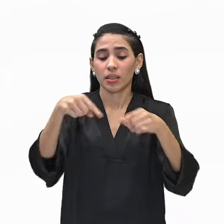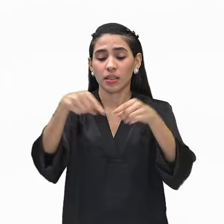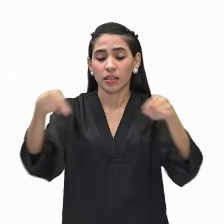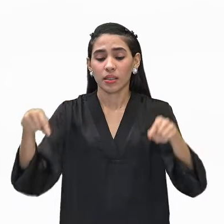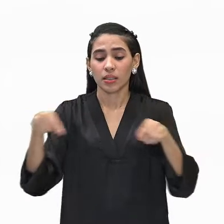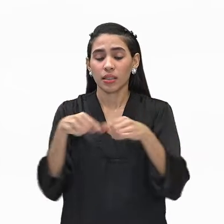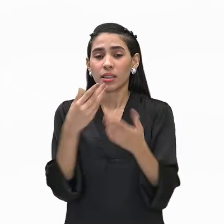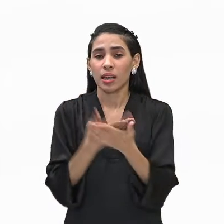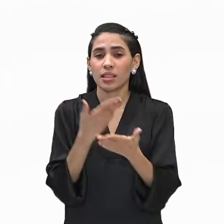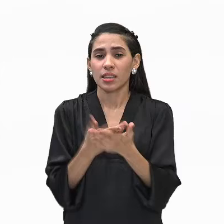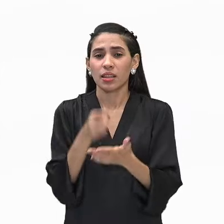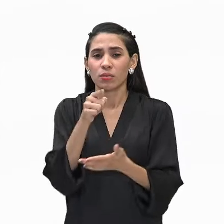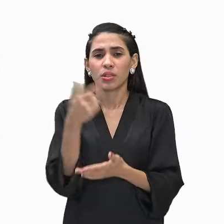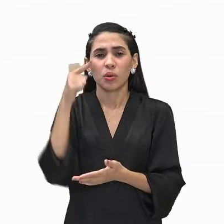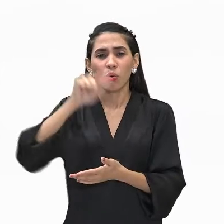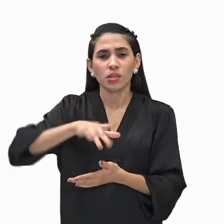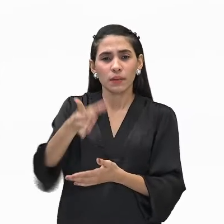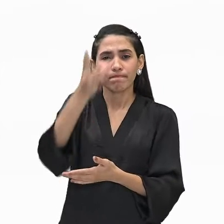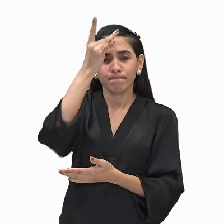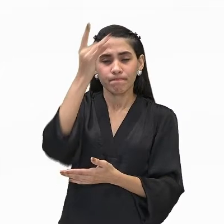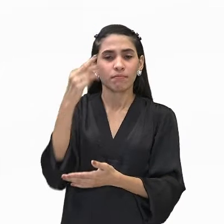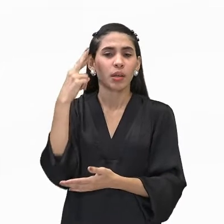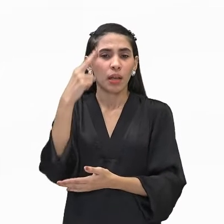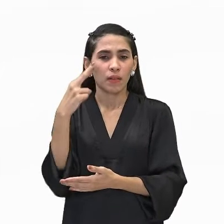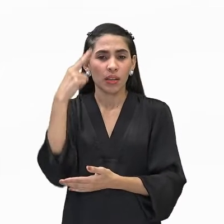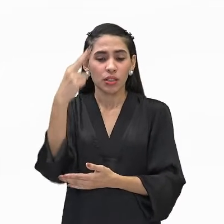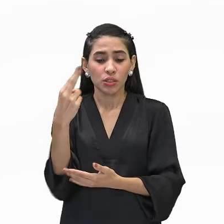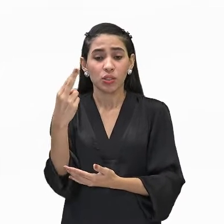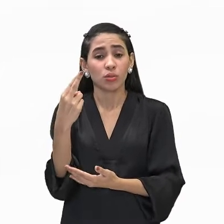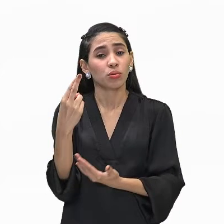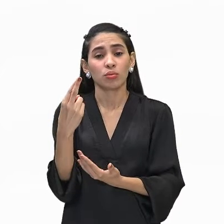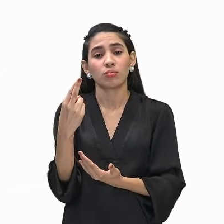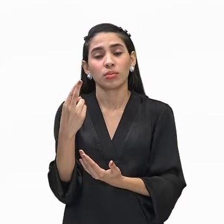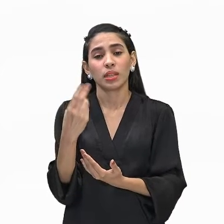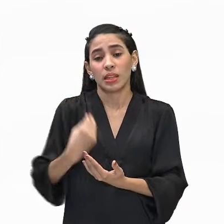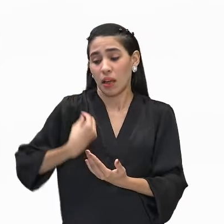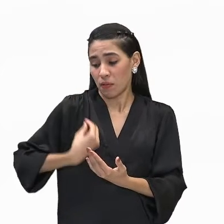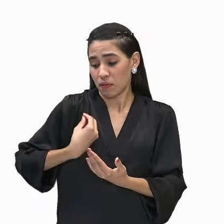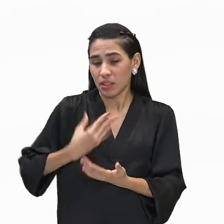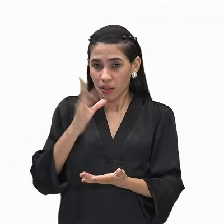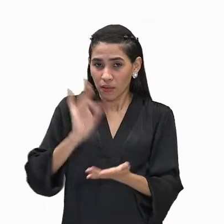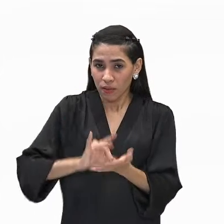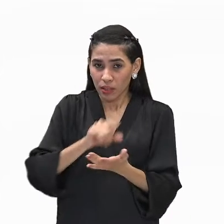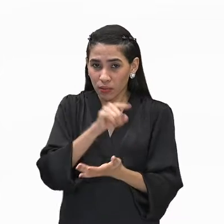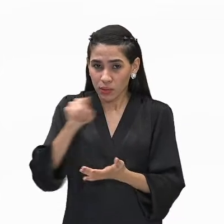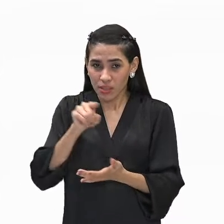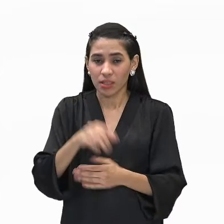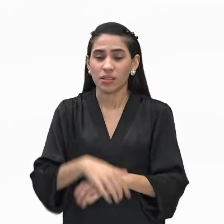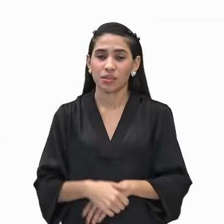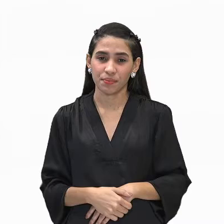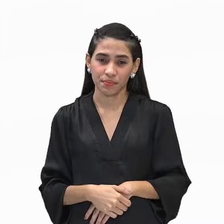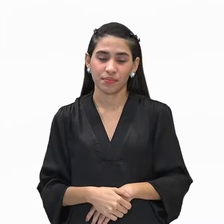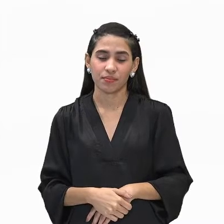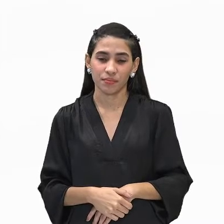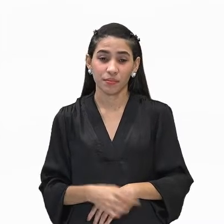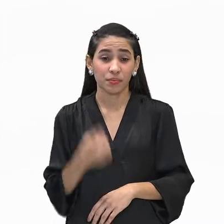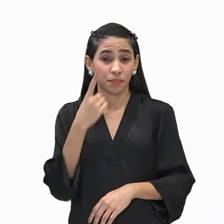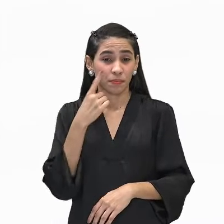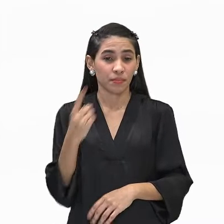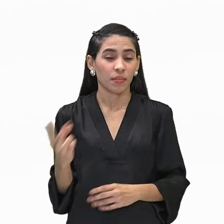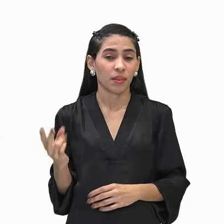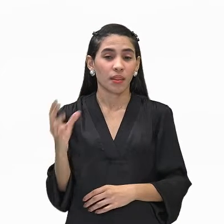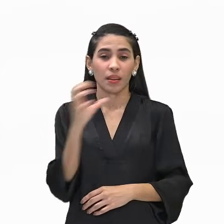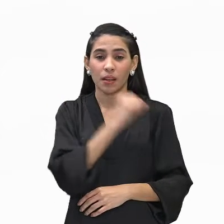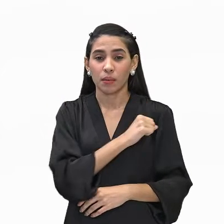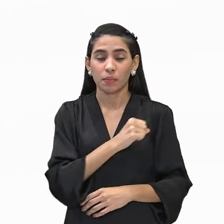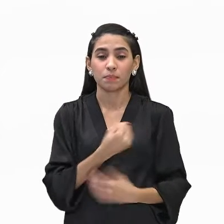sejam refletidos na realidade local onde cada um de vocês está vivendo. Então vamos verificar rapidamente aí a questão